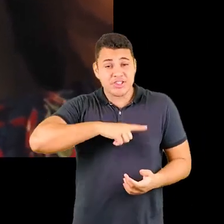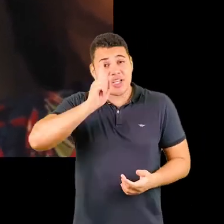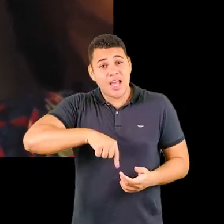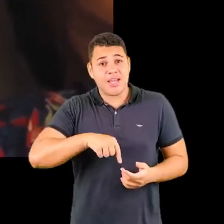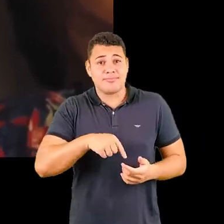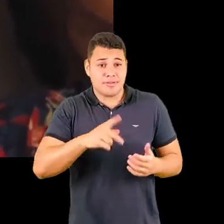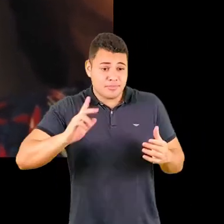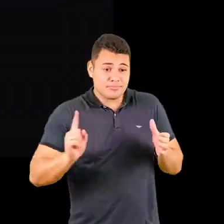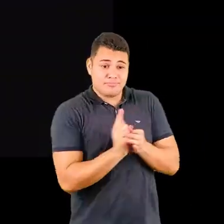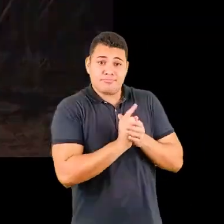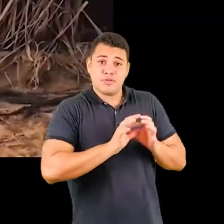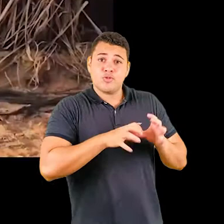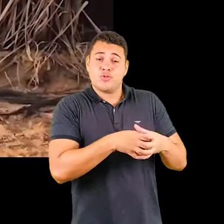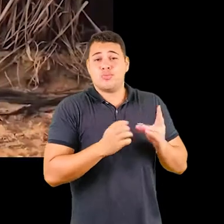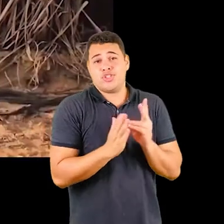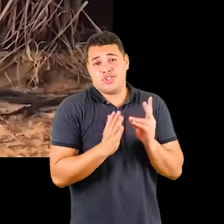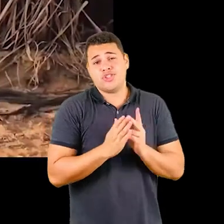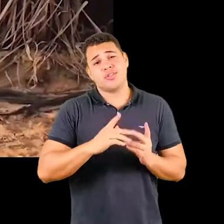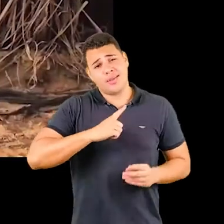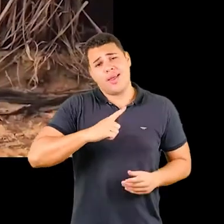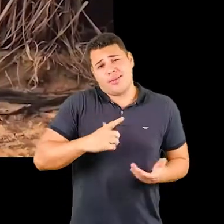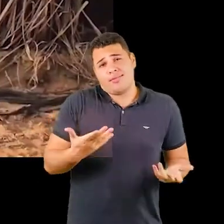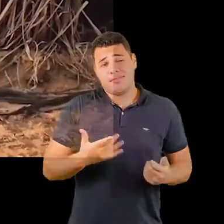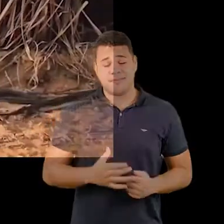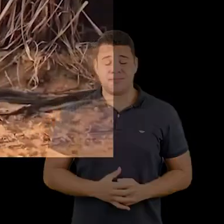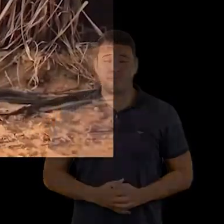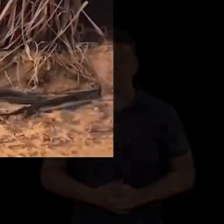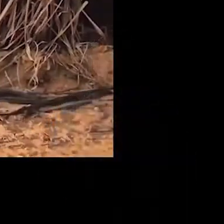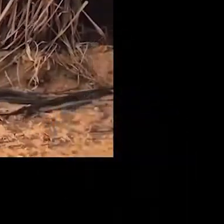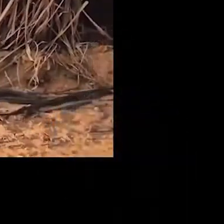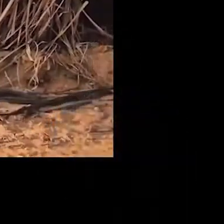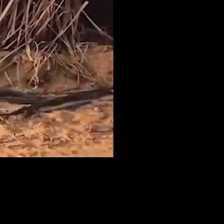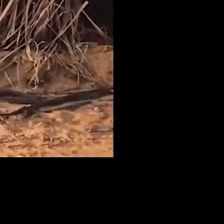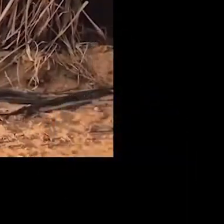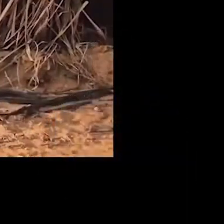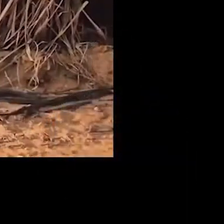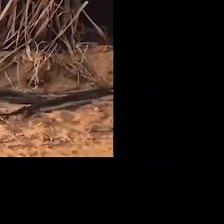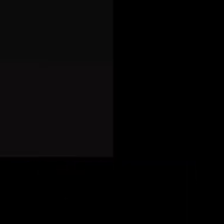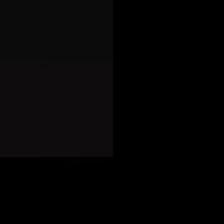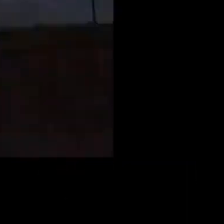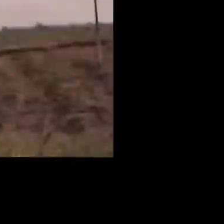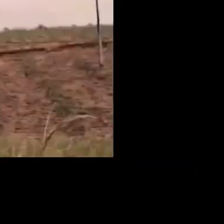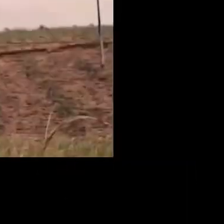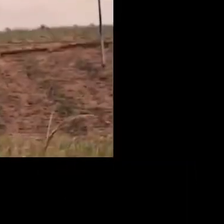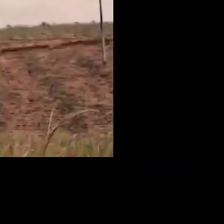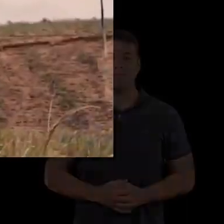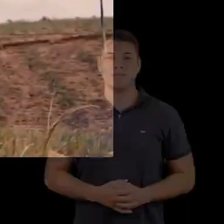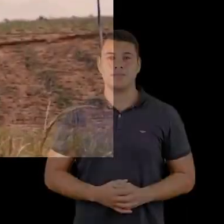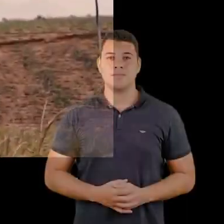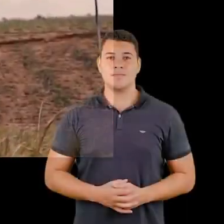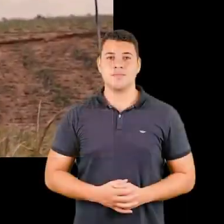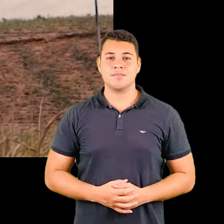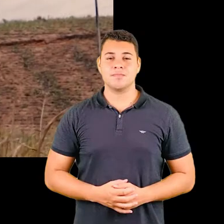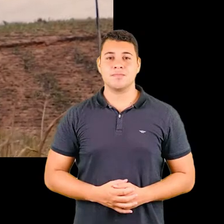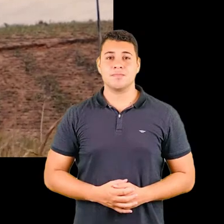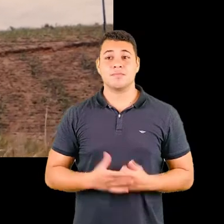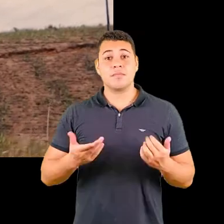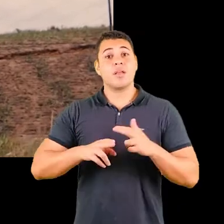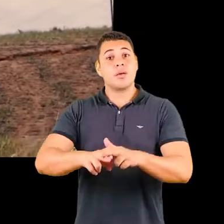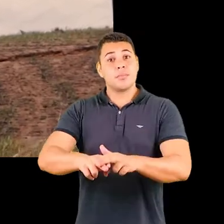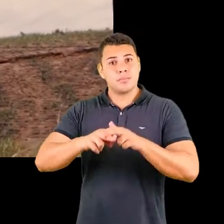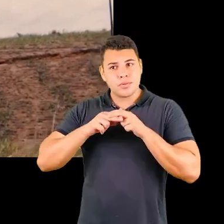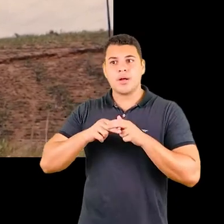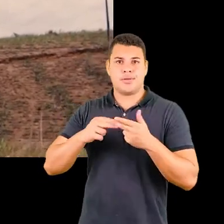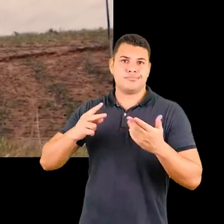Nós somos indígenas. Ilustração do caboclo caminhando por uma estrada entre uma plantação de cana-de-açúcar. Em consequência do